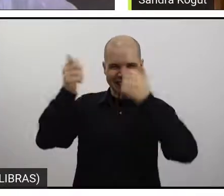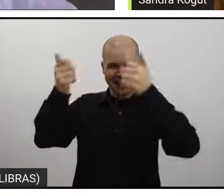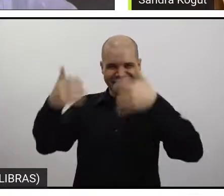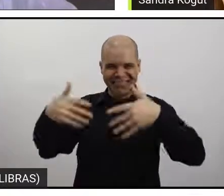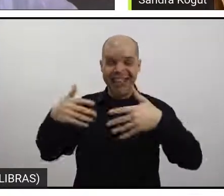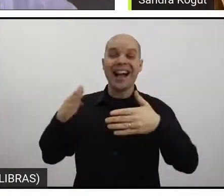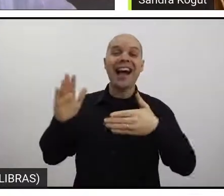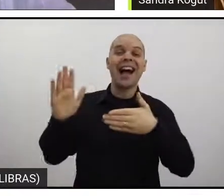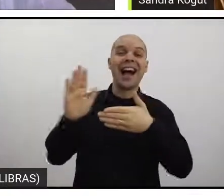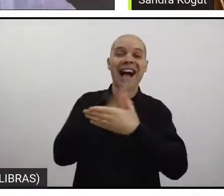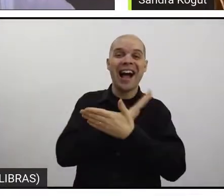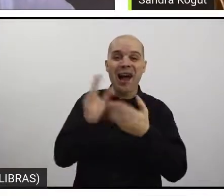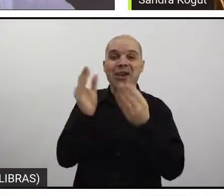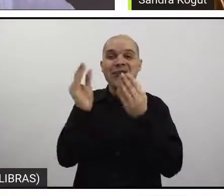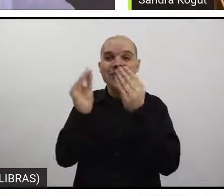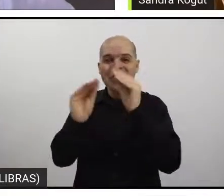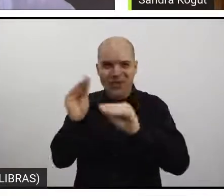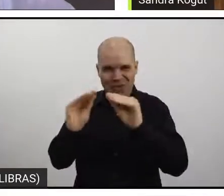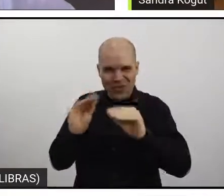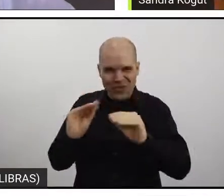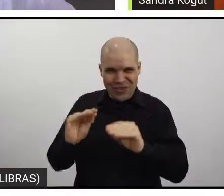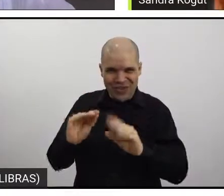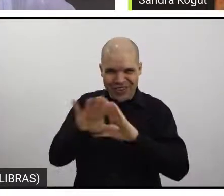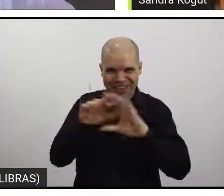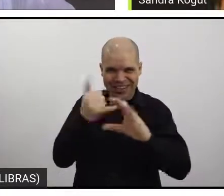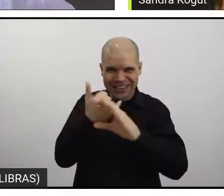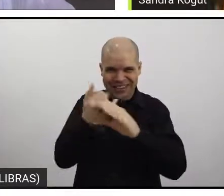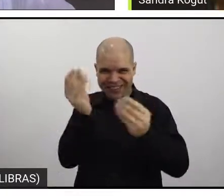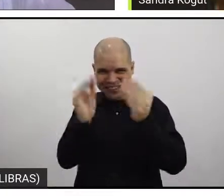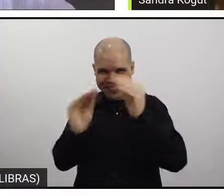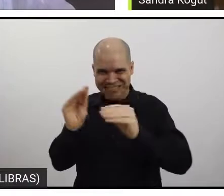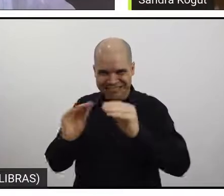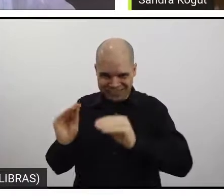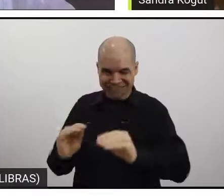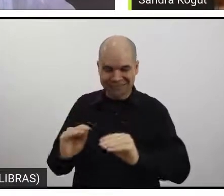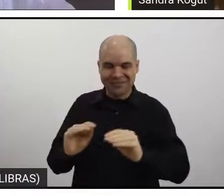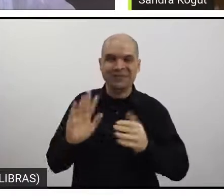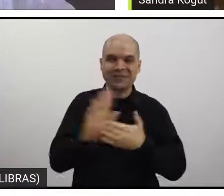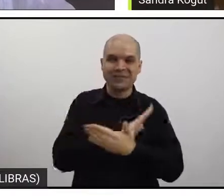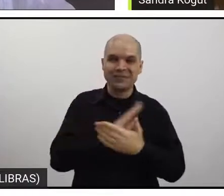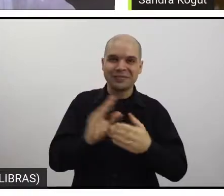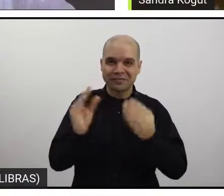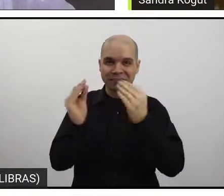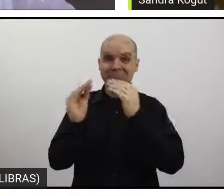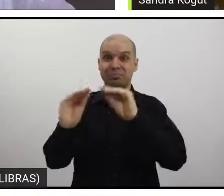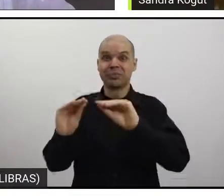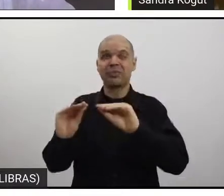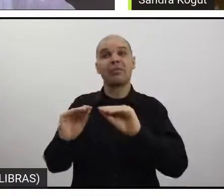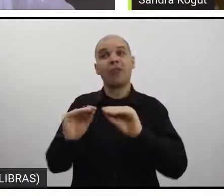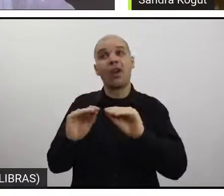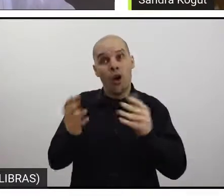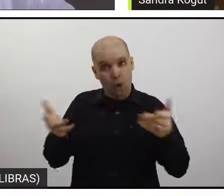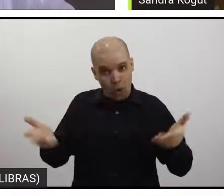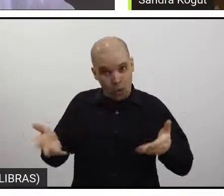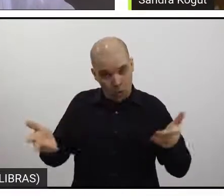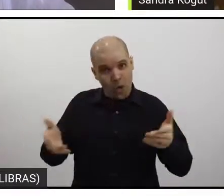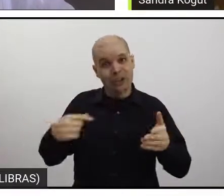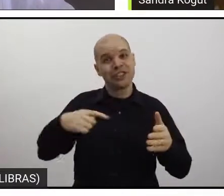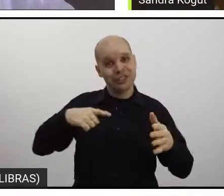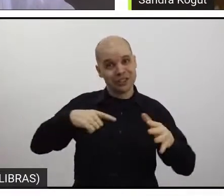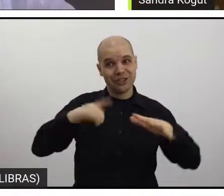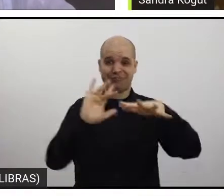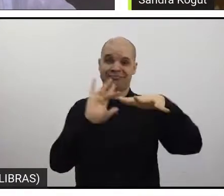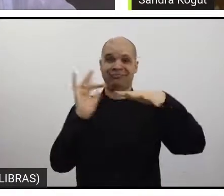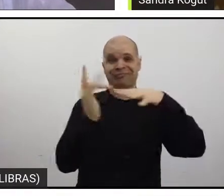falou essa coisa da persona ter algo para dizer, e é meio o que a gente faz hoje nas redes sociais, mas a videocabine é muito mais